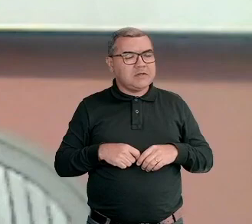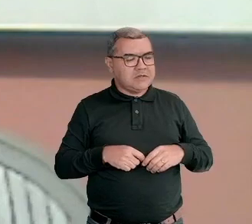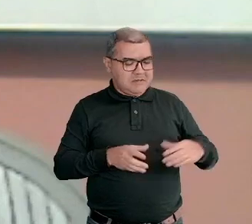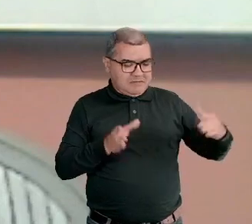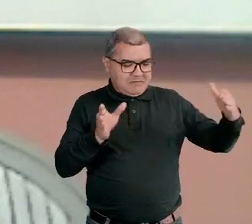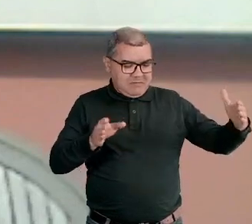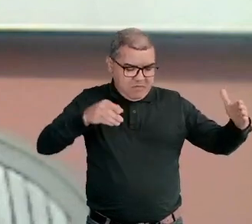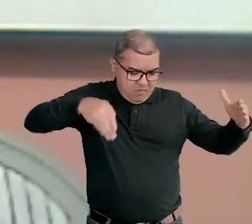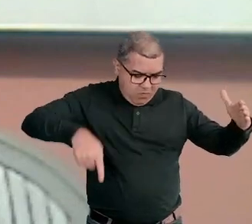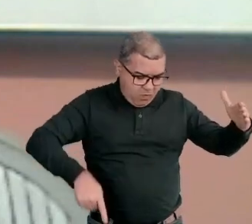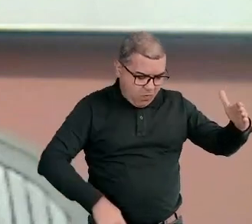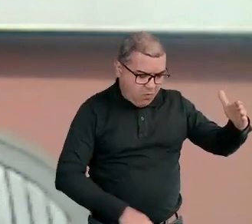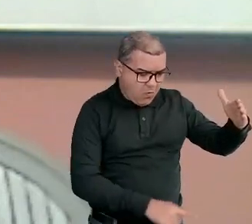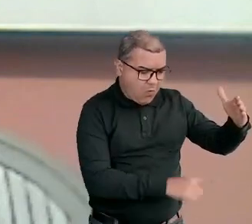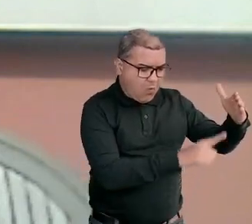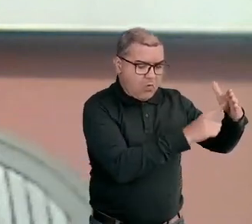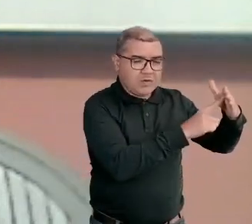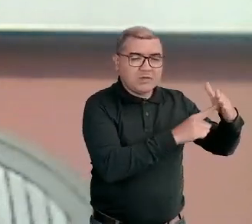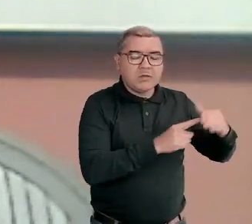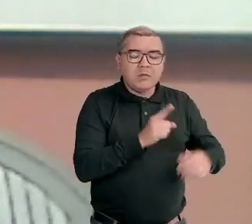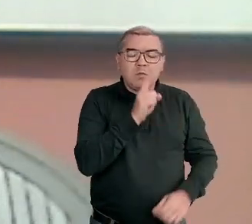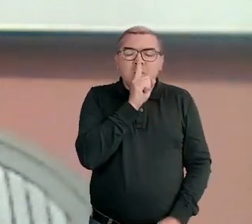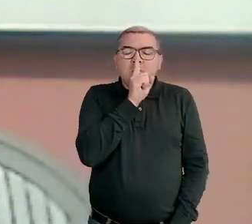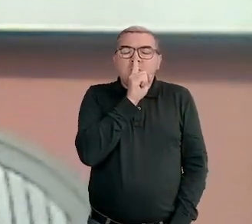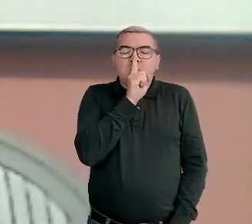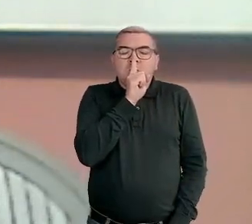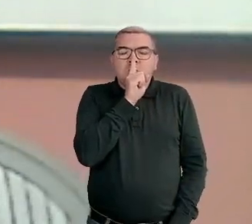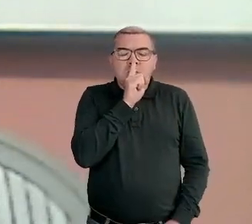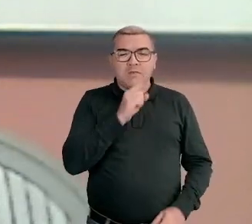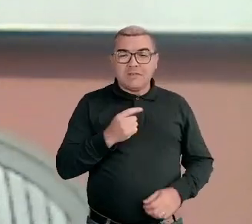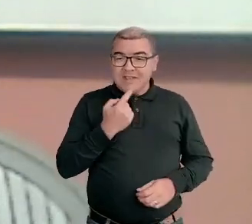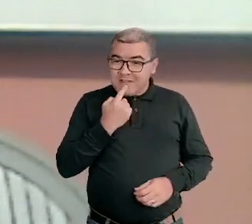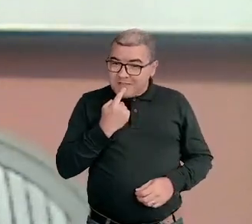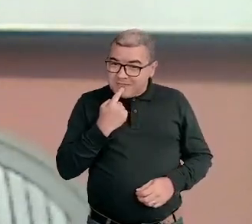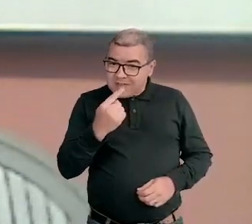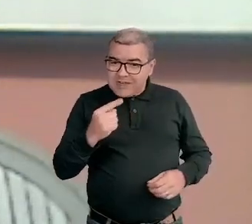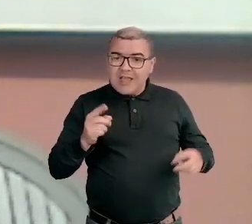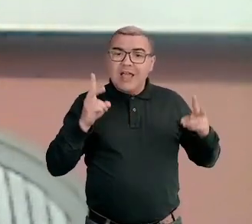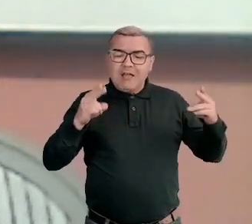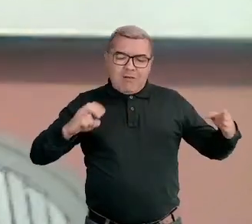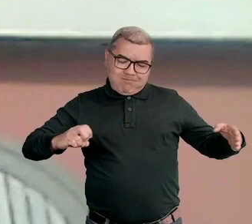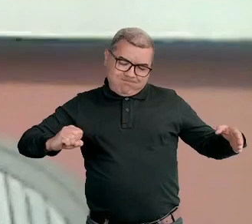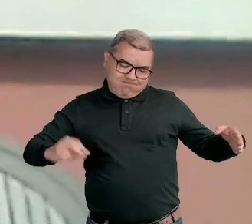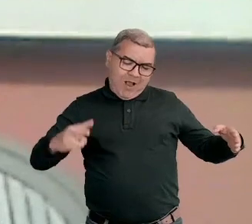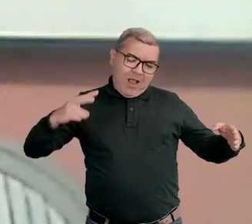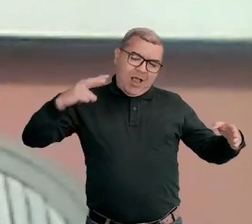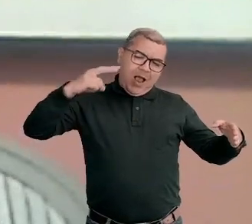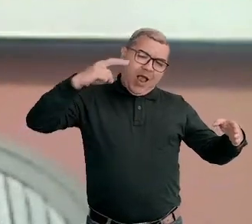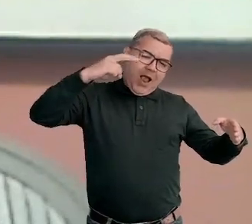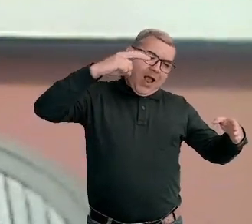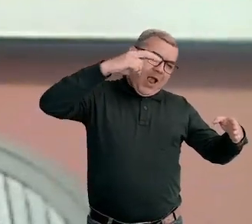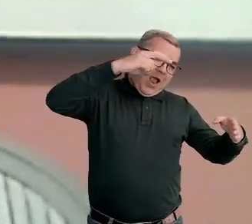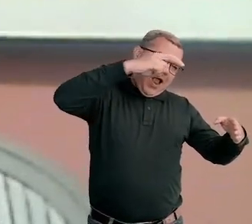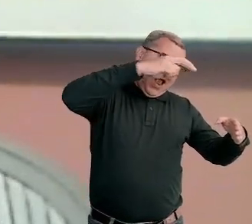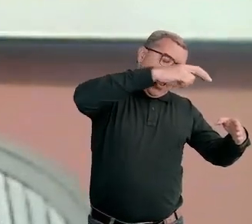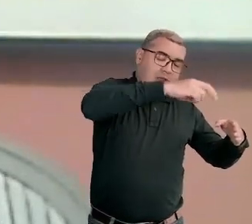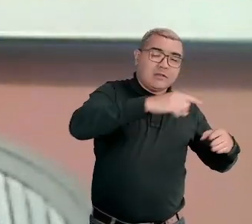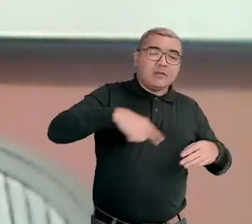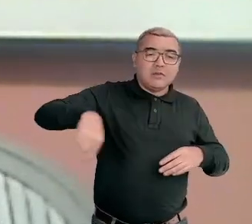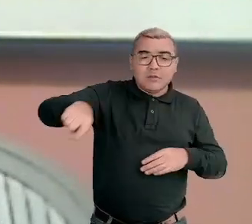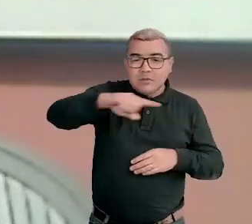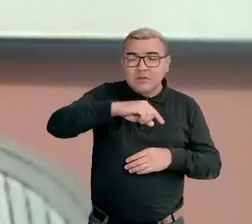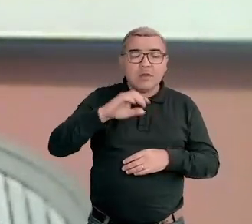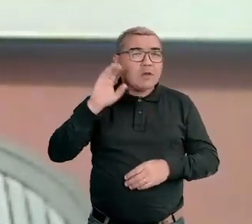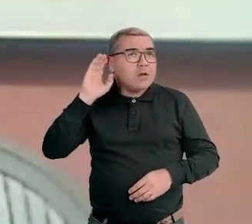o silêncio da palavra é assustador. E eu acho que na nossa vivência é isso, né? Quer dizer,